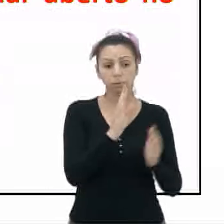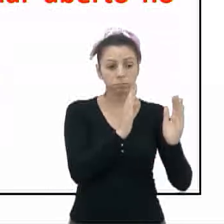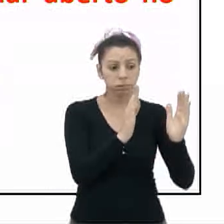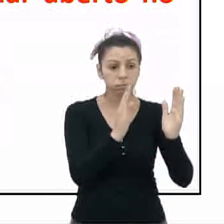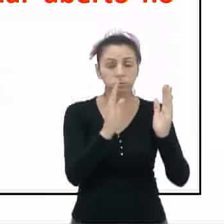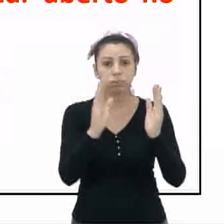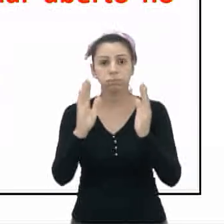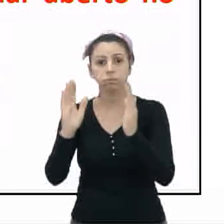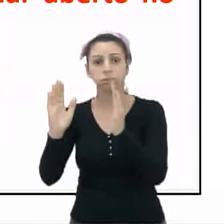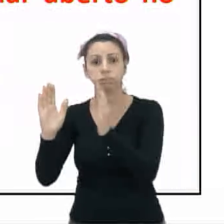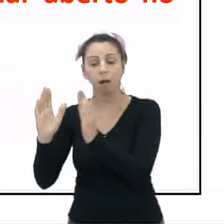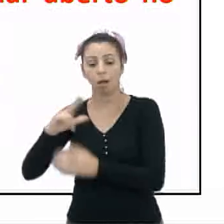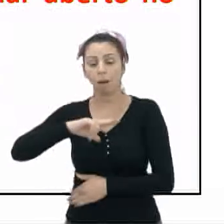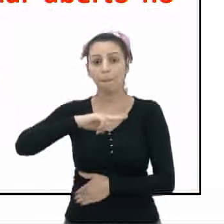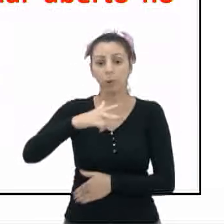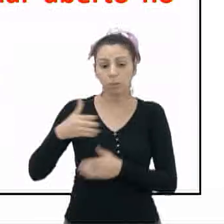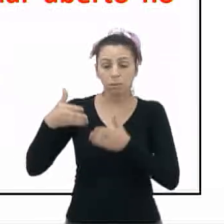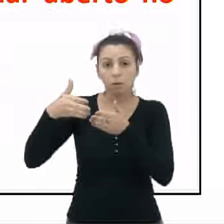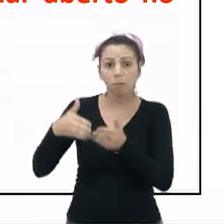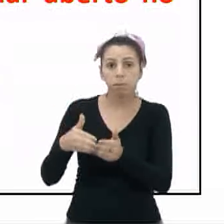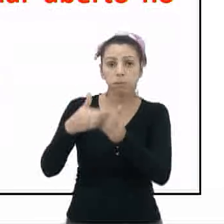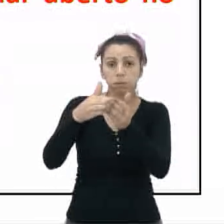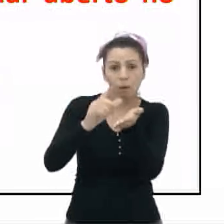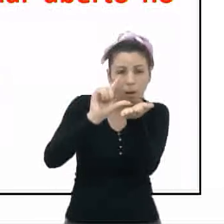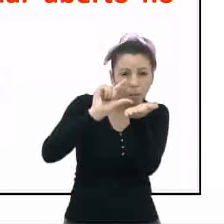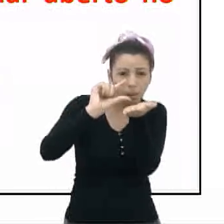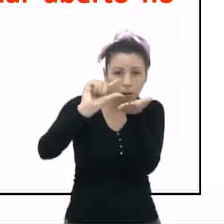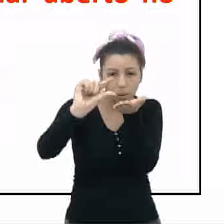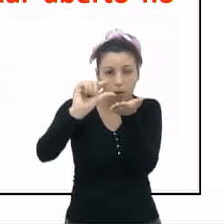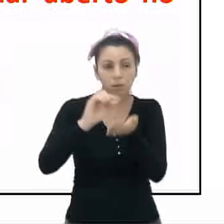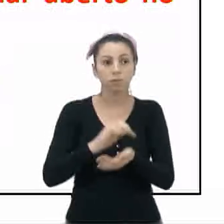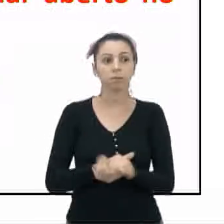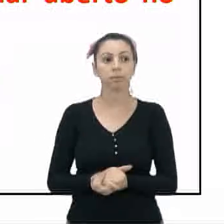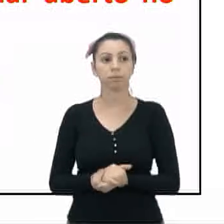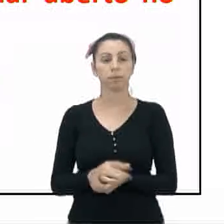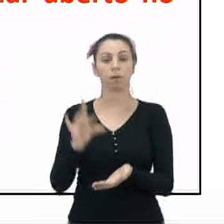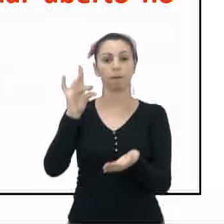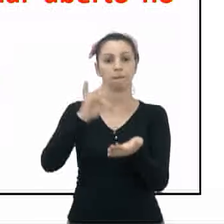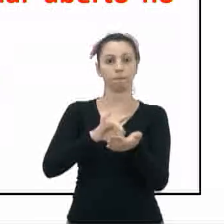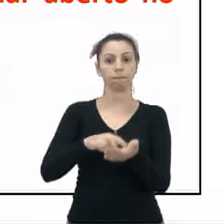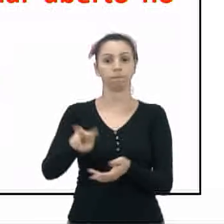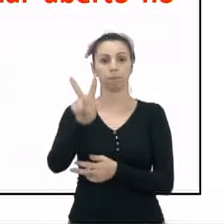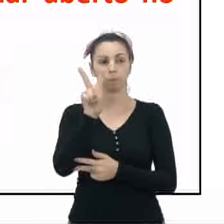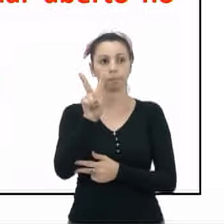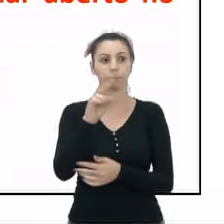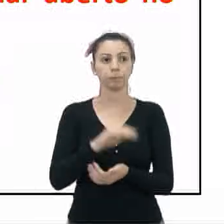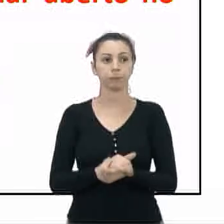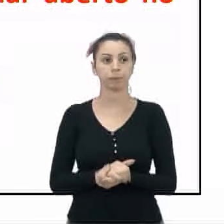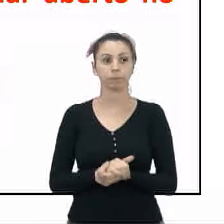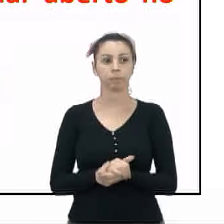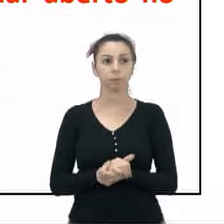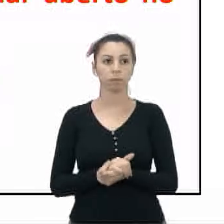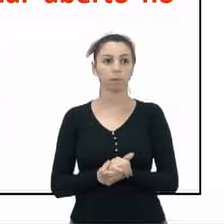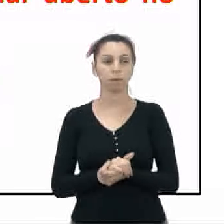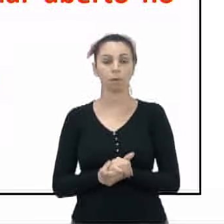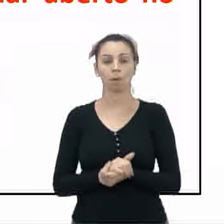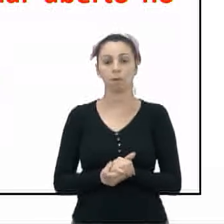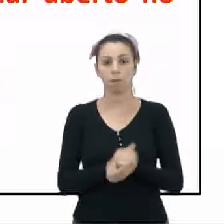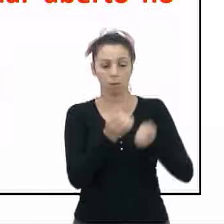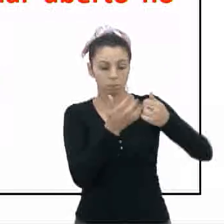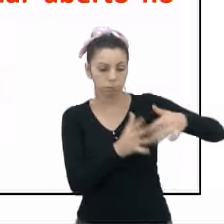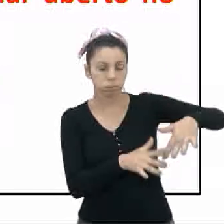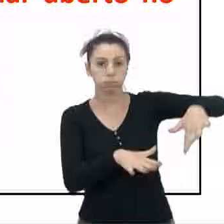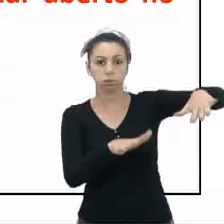avanço marítimo de Portugal nas grandes navegações? Então é V de verdadeiro. Os oceanos Atlântico e Pacífico não